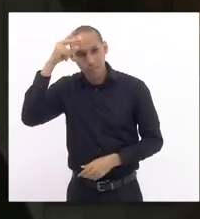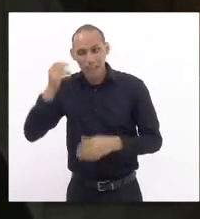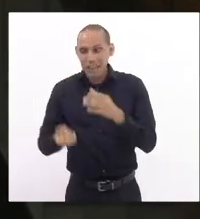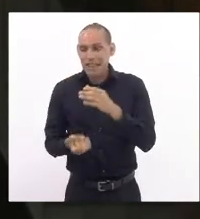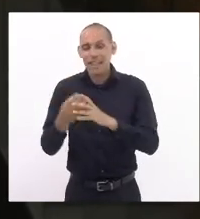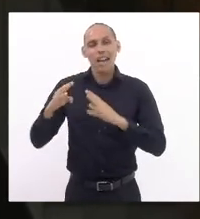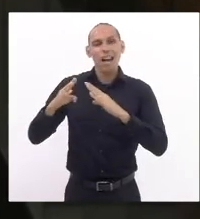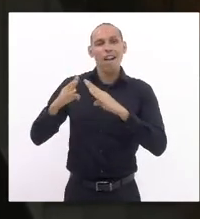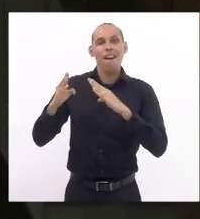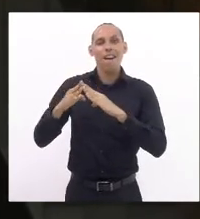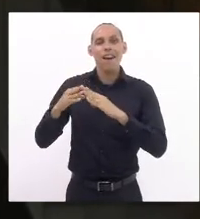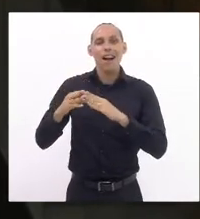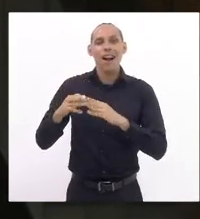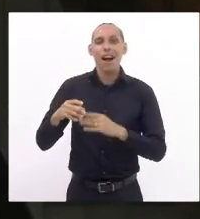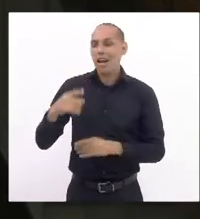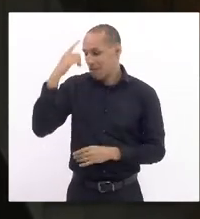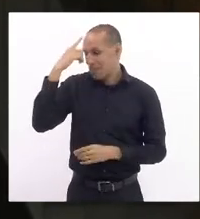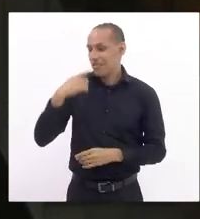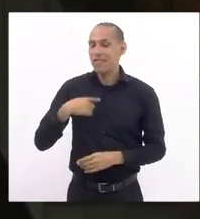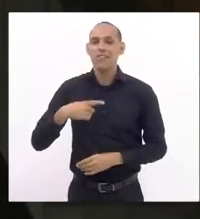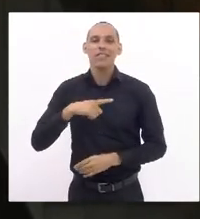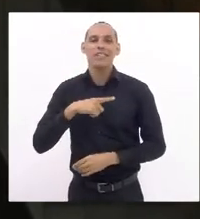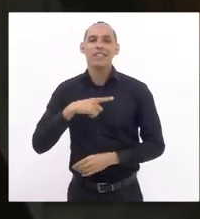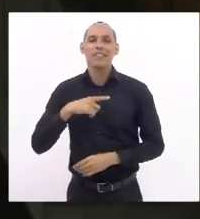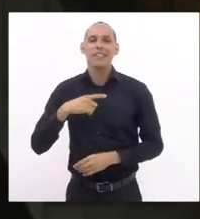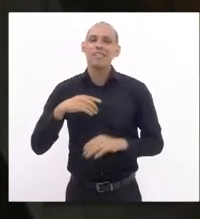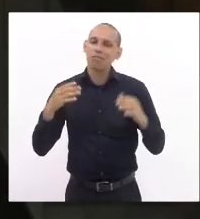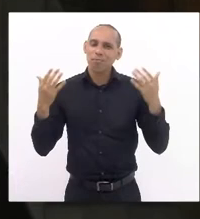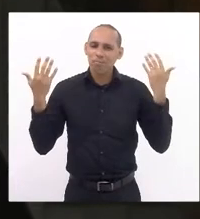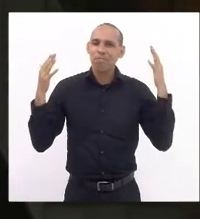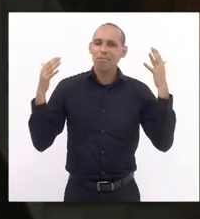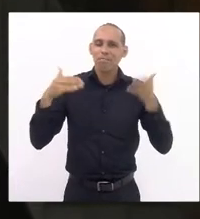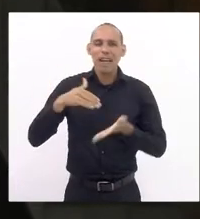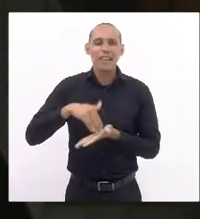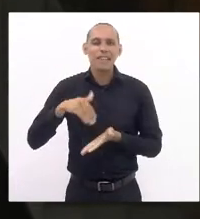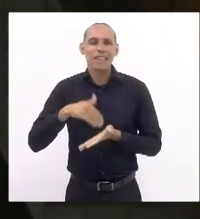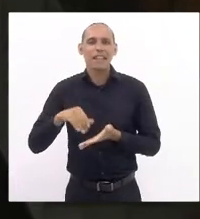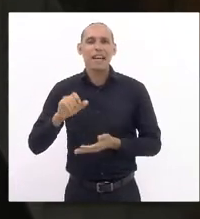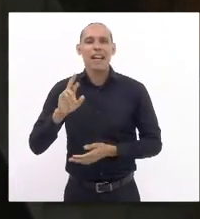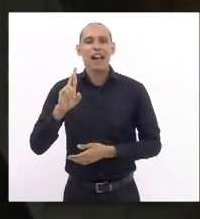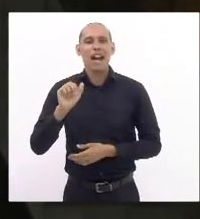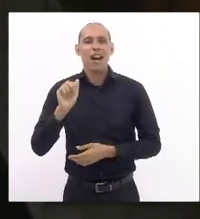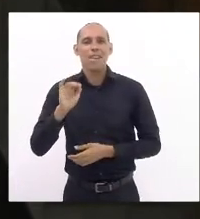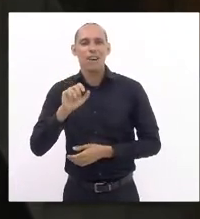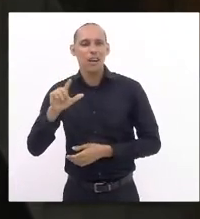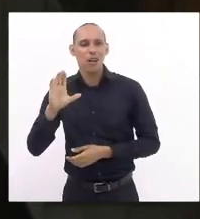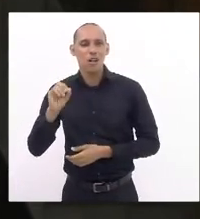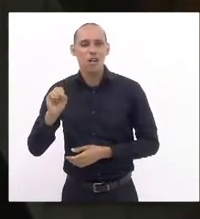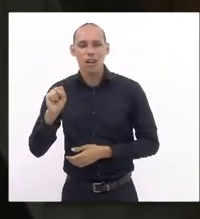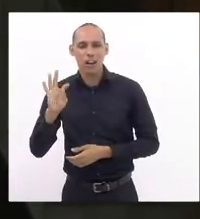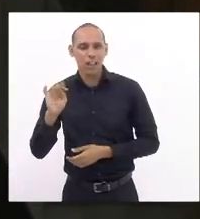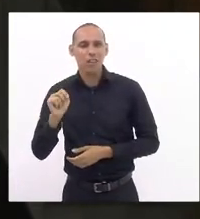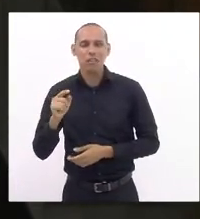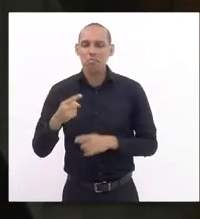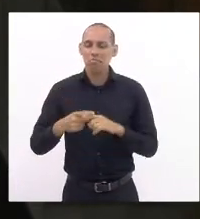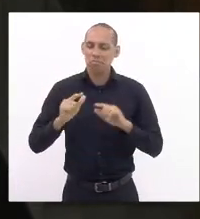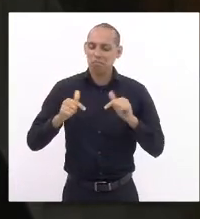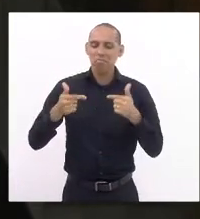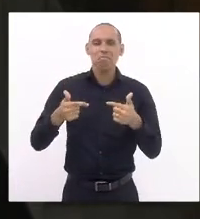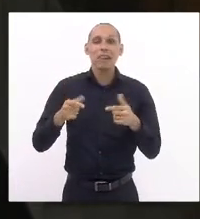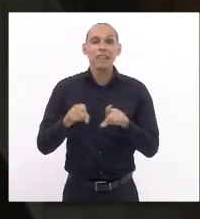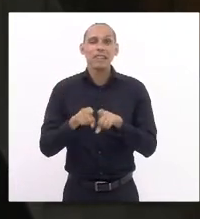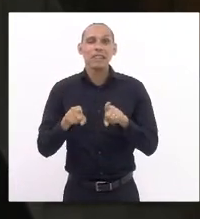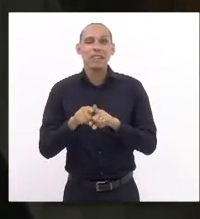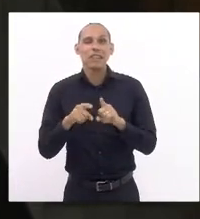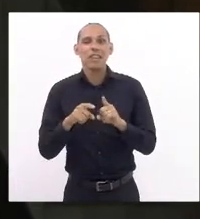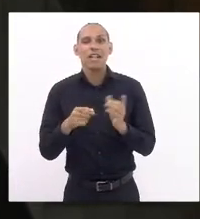com esse perfil. Saúdo aí o secretário Rafael Costa, de Direitos Humanos, pela iniciativa e, sobretudo, pela agenda dos